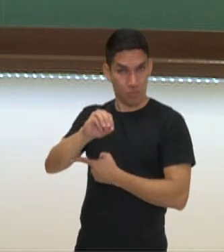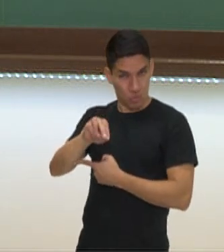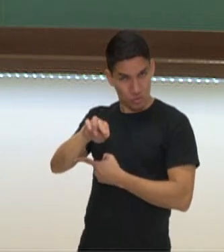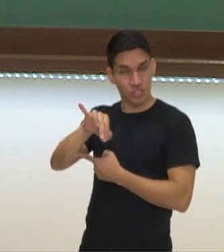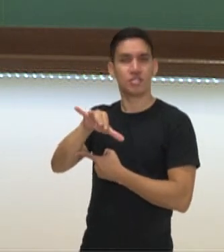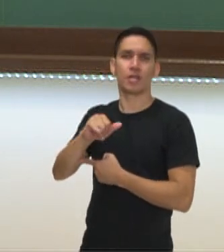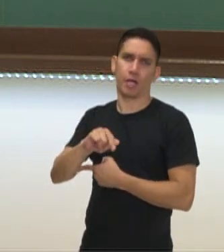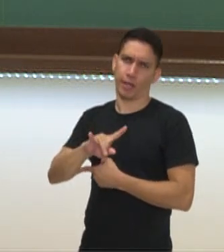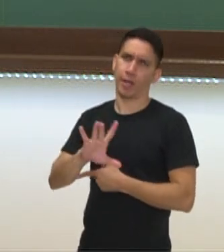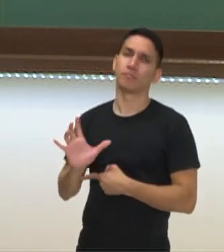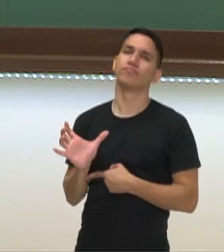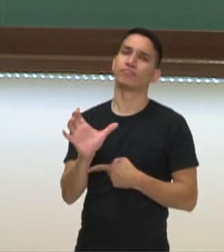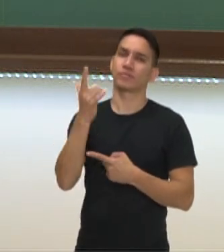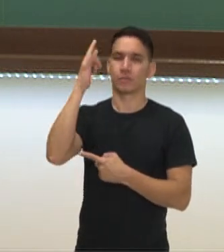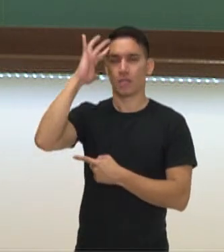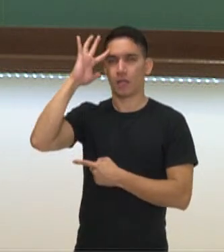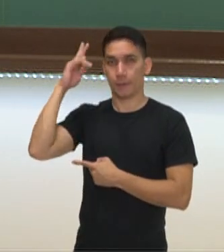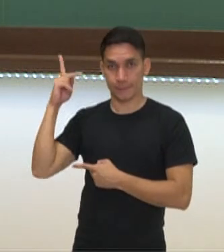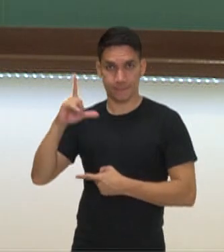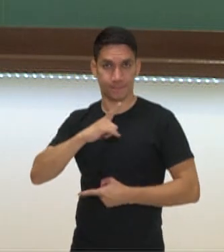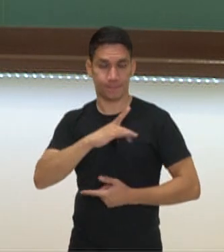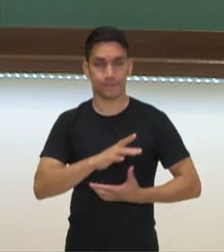dele.